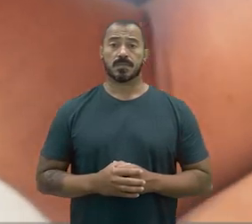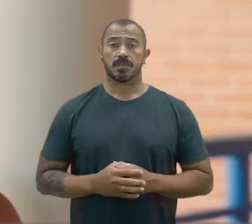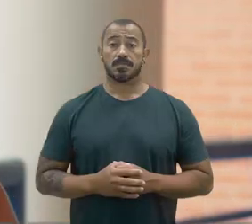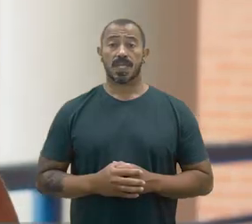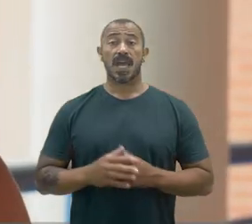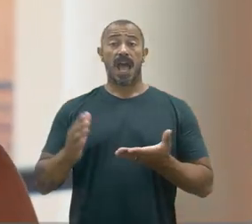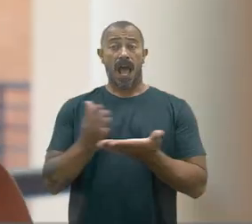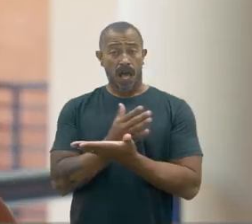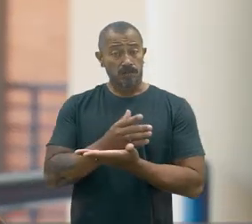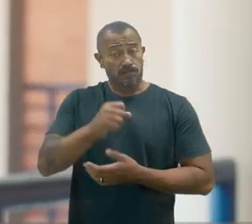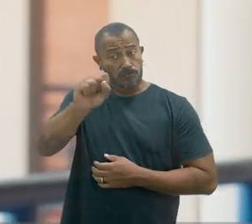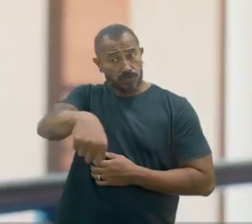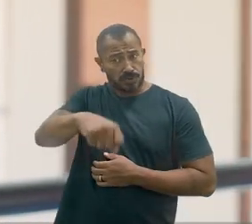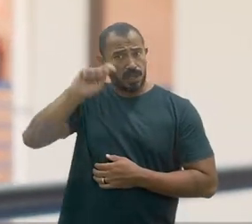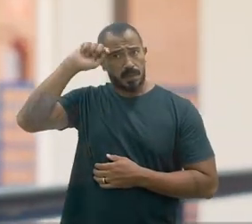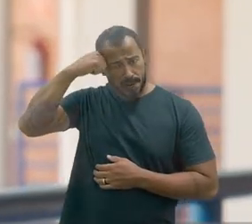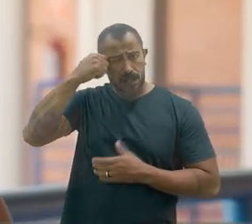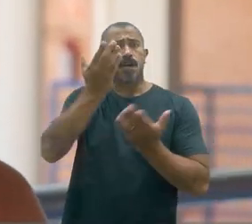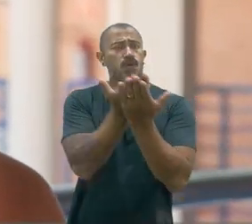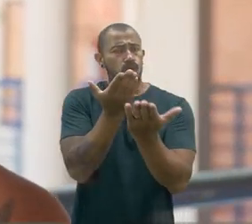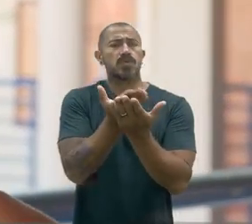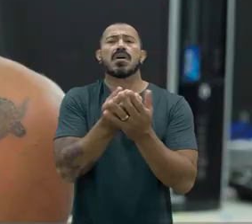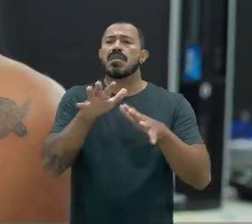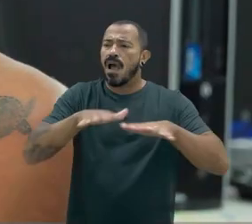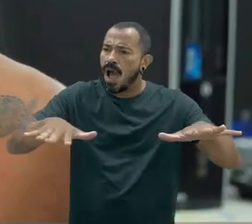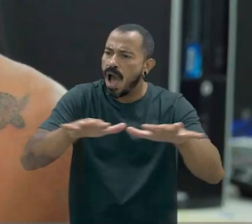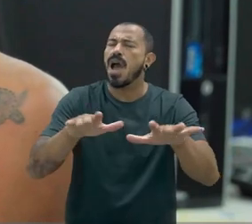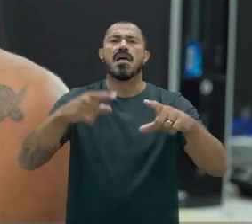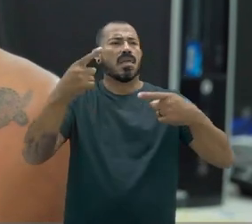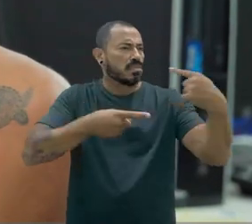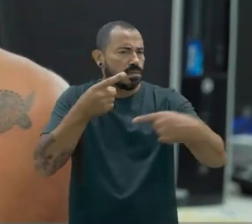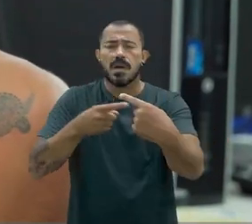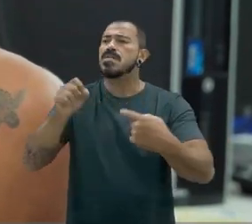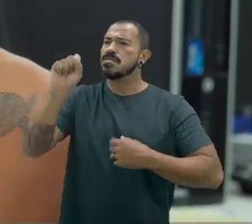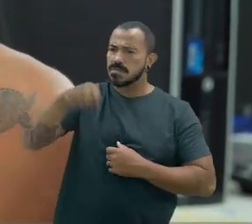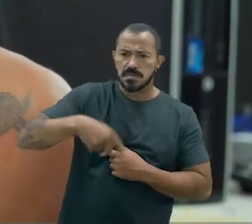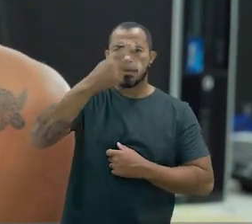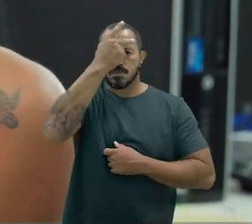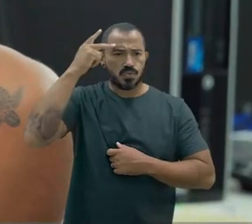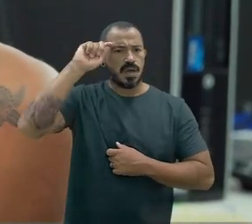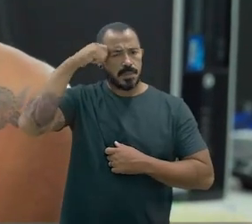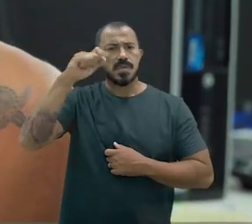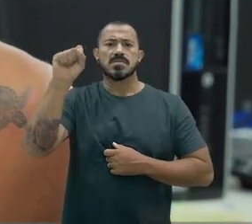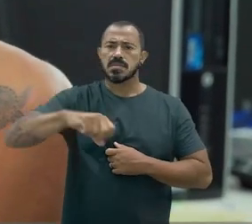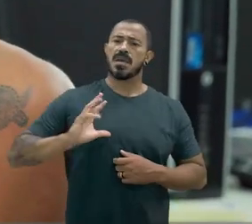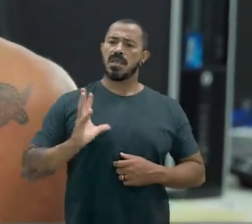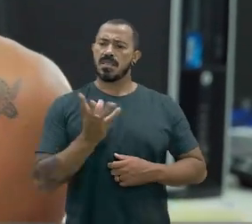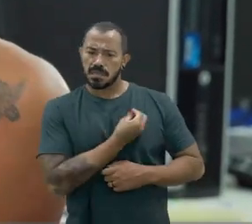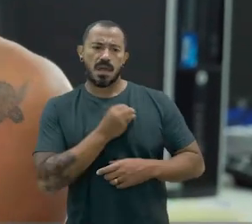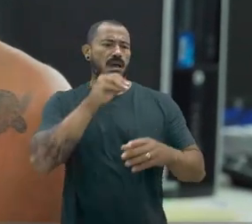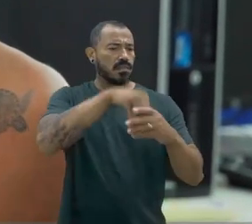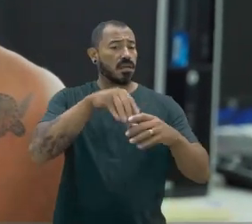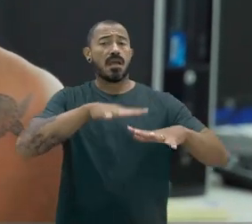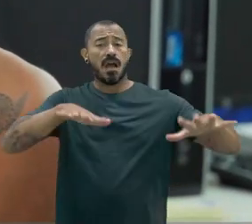Tem pessoa preta, sim, participando dos espaços de debate. Tem pessoas pretas, sim, e trans, sim, participando dos espaços de